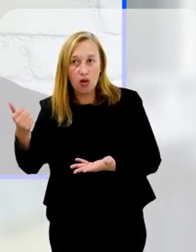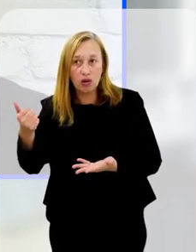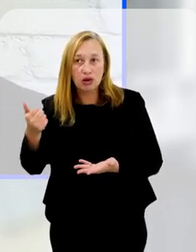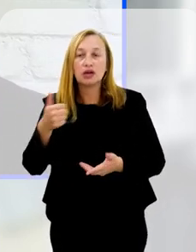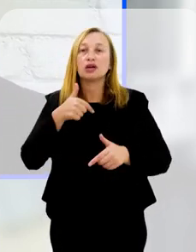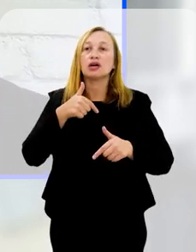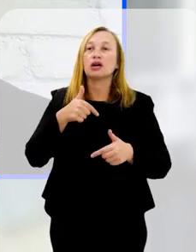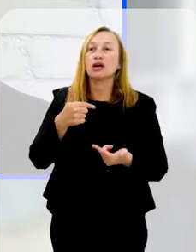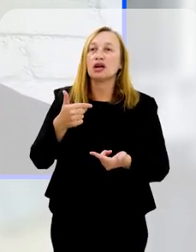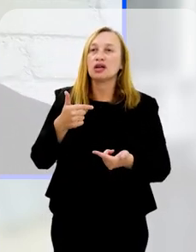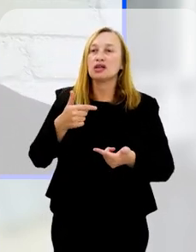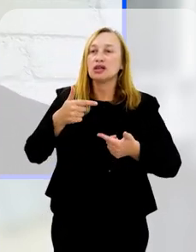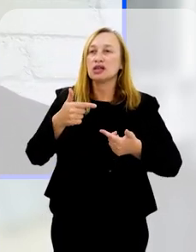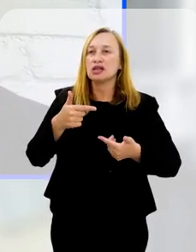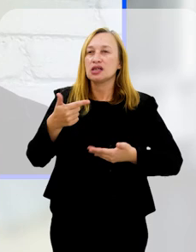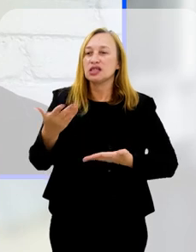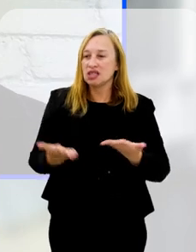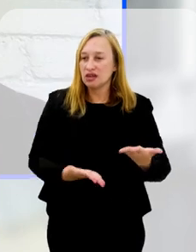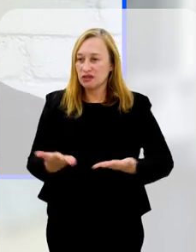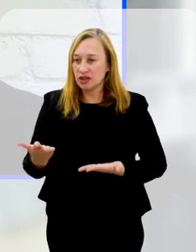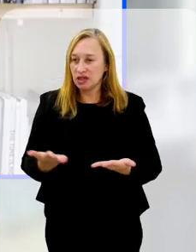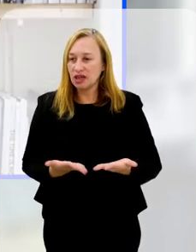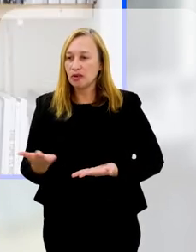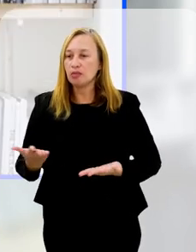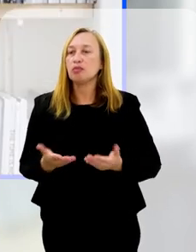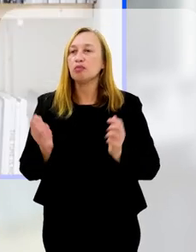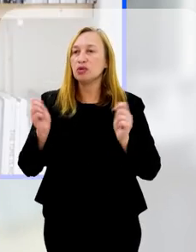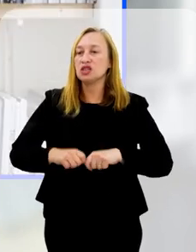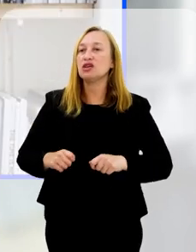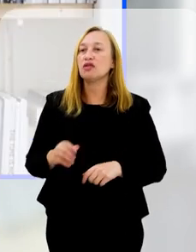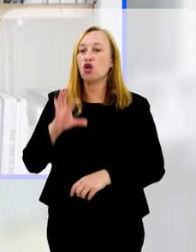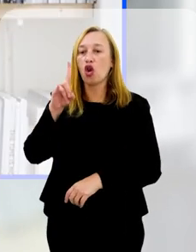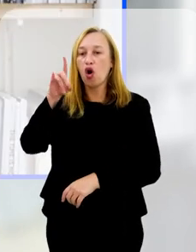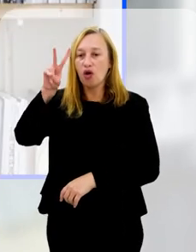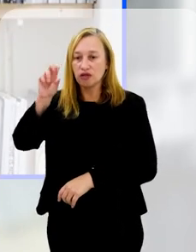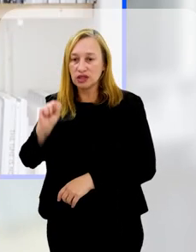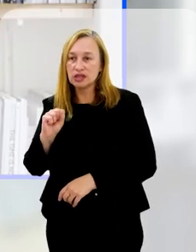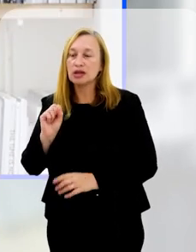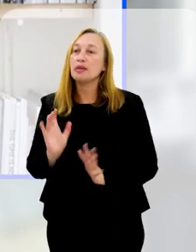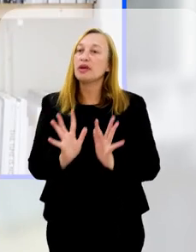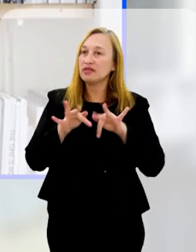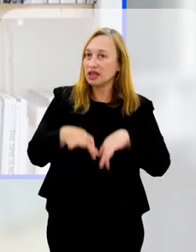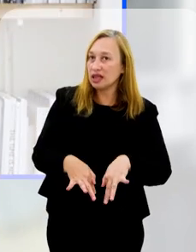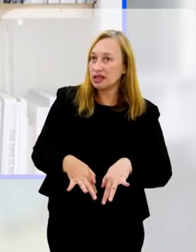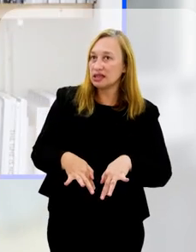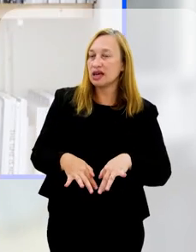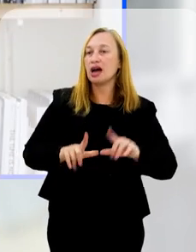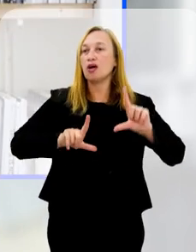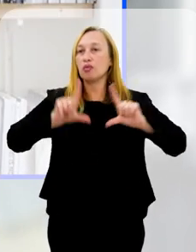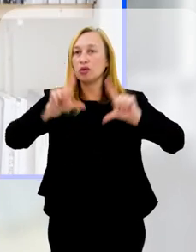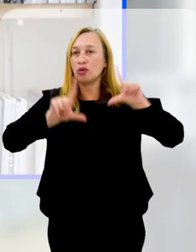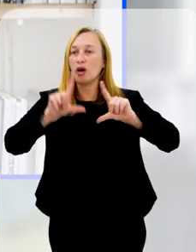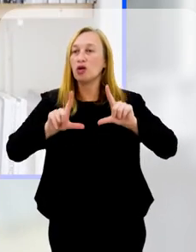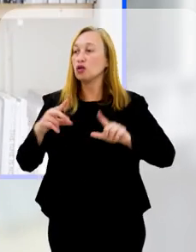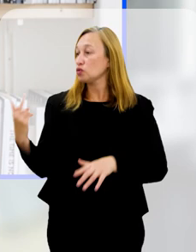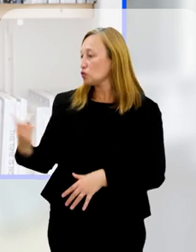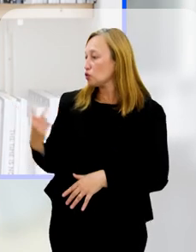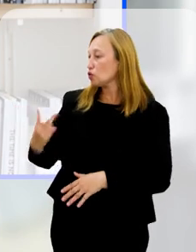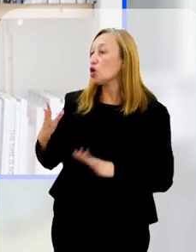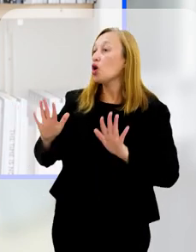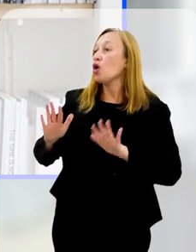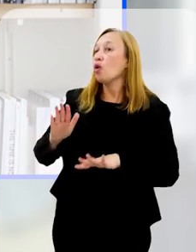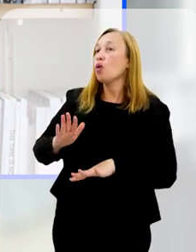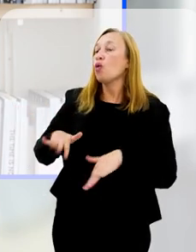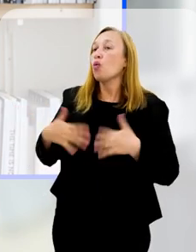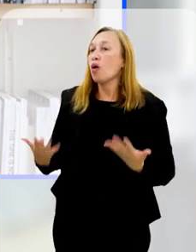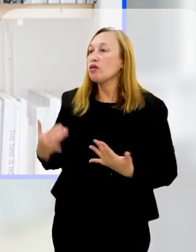melhor cooperação público-privada no país. Ô, Clóvis, eu queria, só para a gente encerrar aqui o programa, eu gostaria de saber dos dois